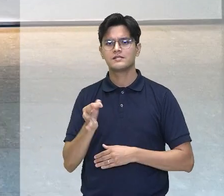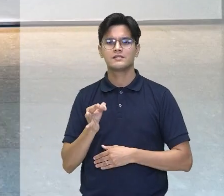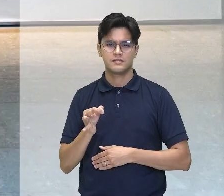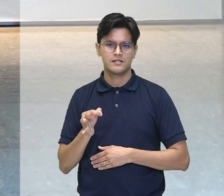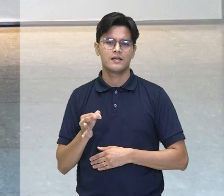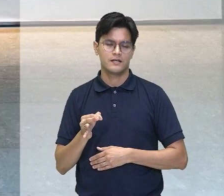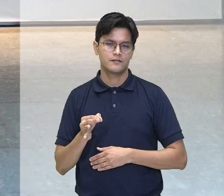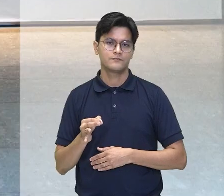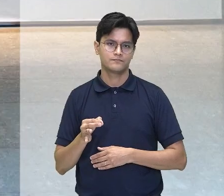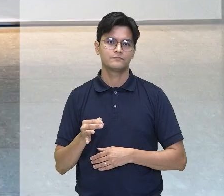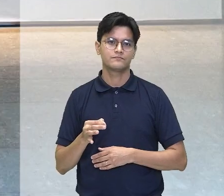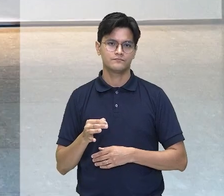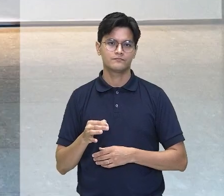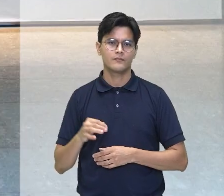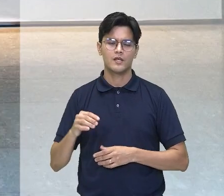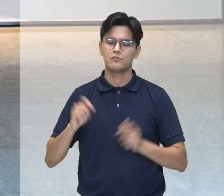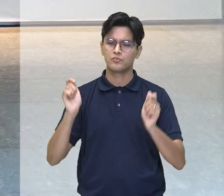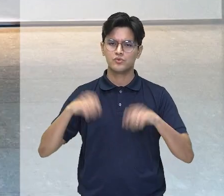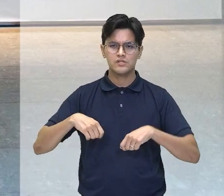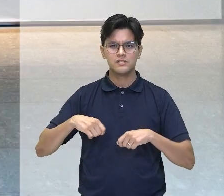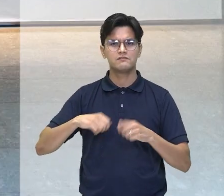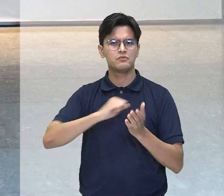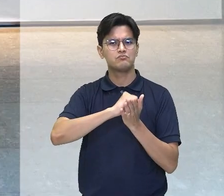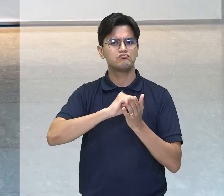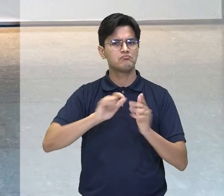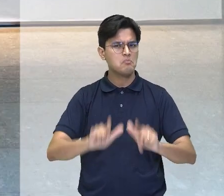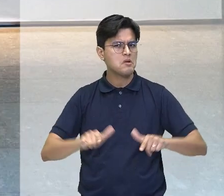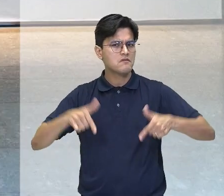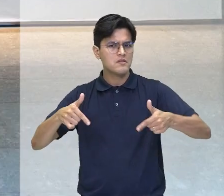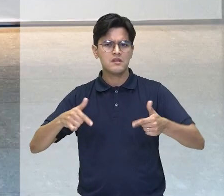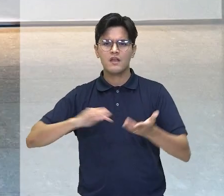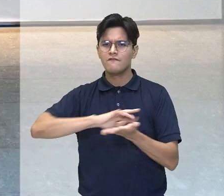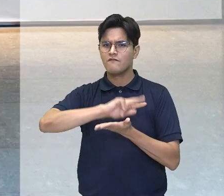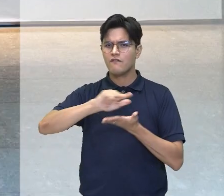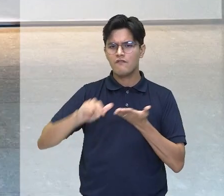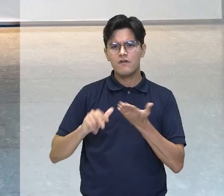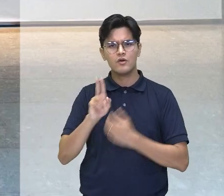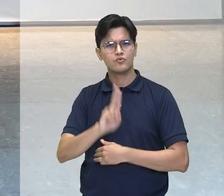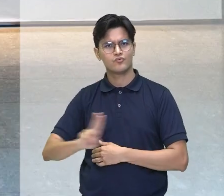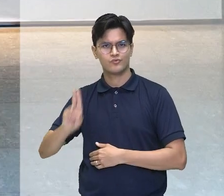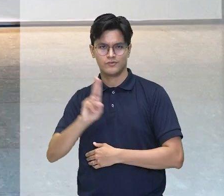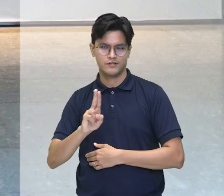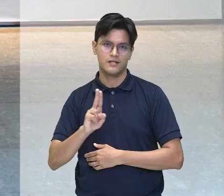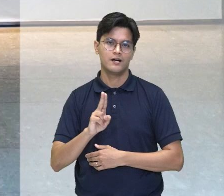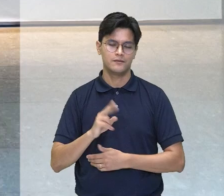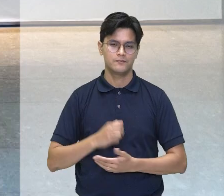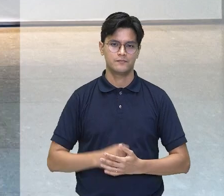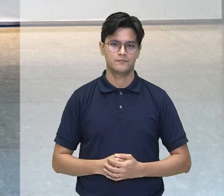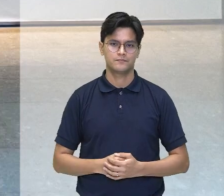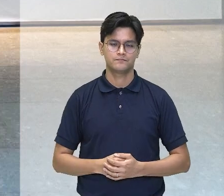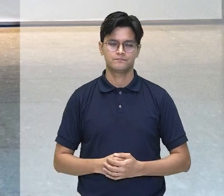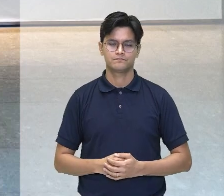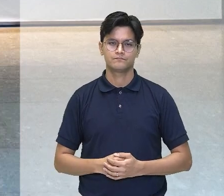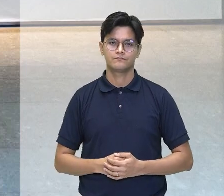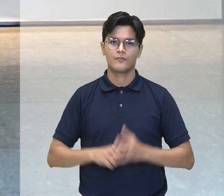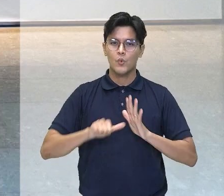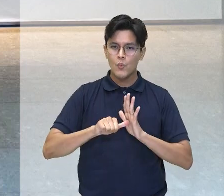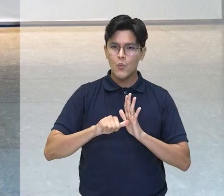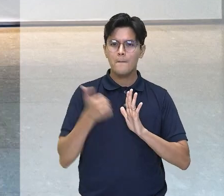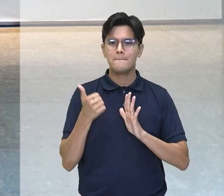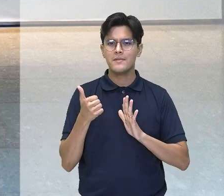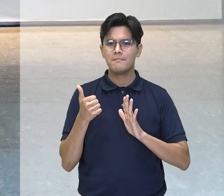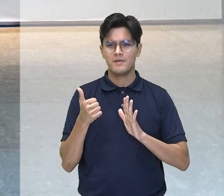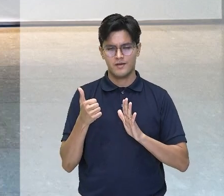de atividades e propósitos. Eles são usados no trabalho e até para o entretenimento. Então, o primeiro computador ele